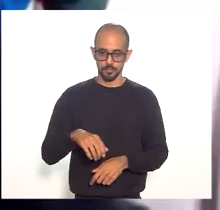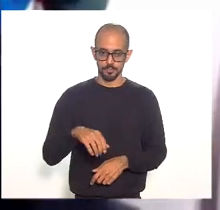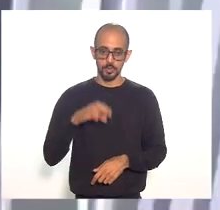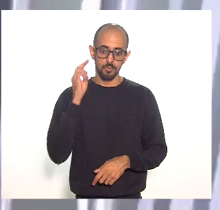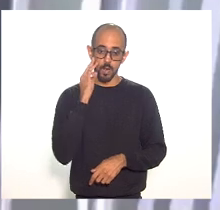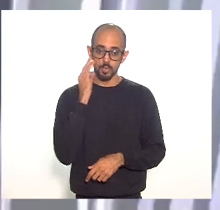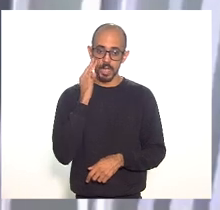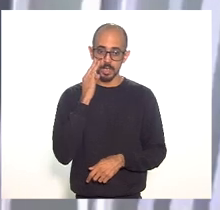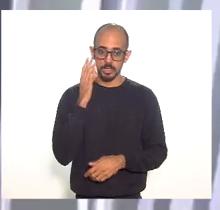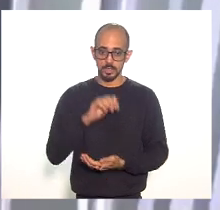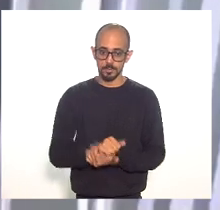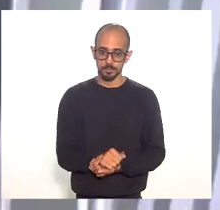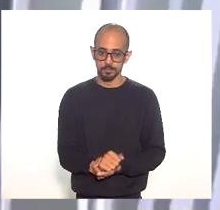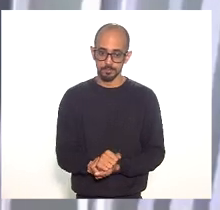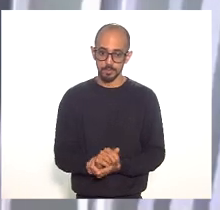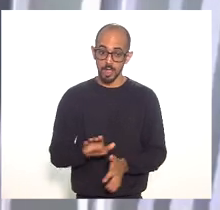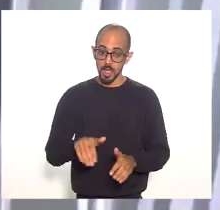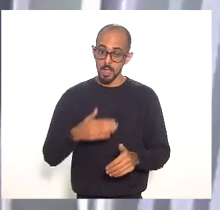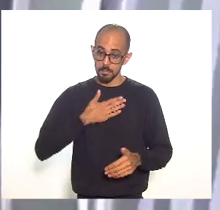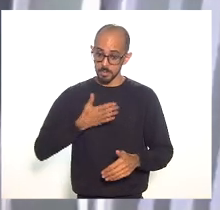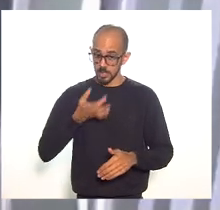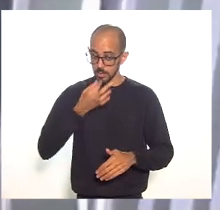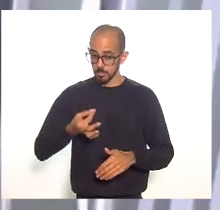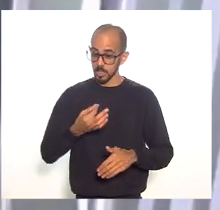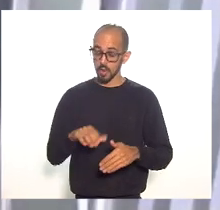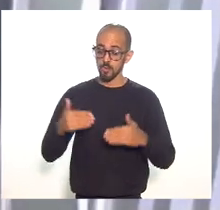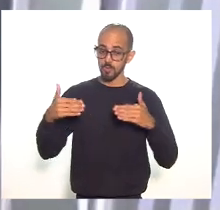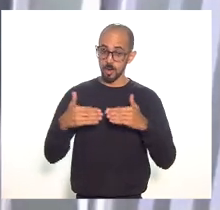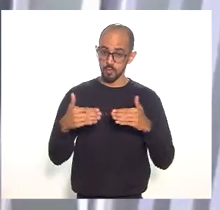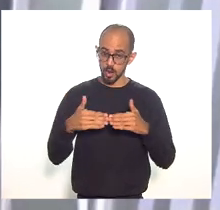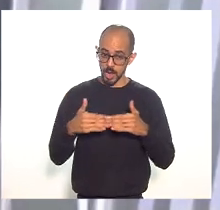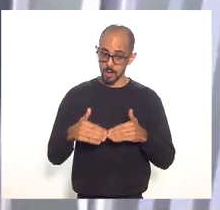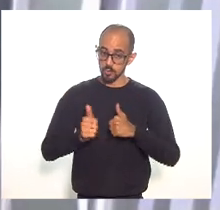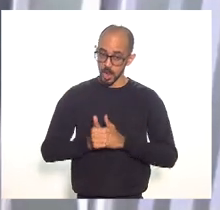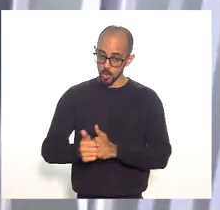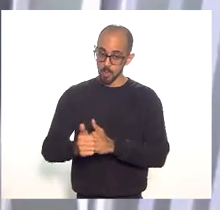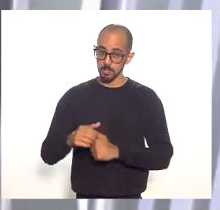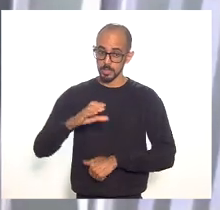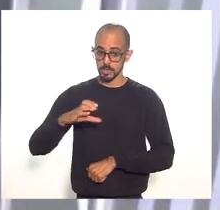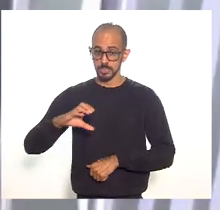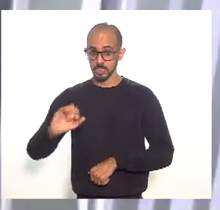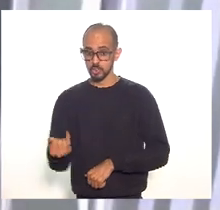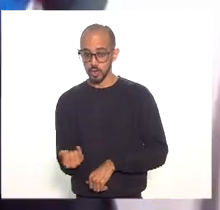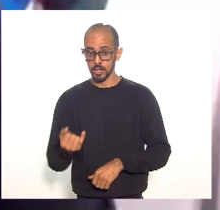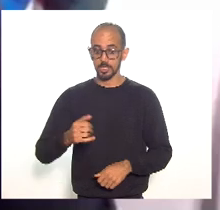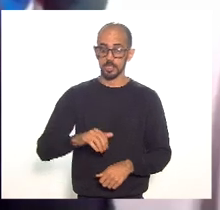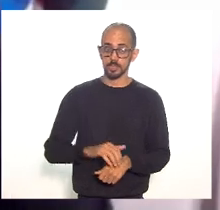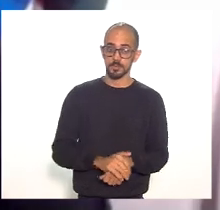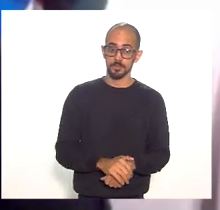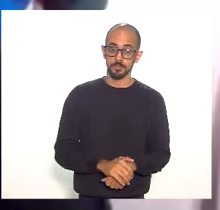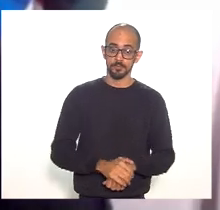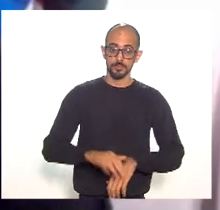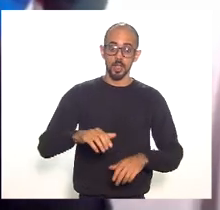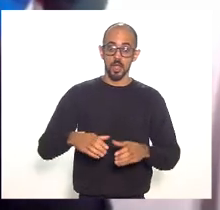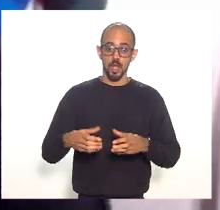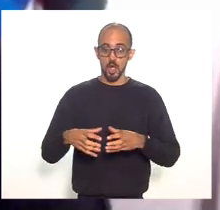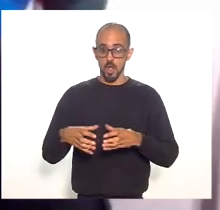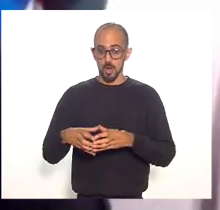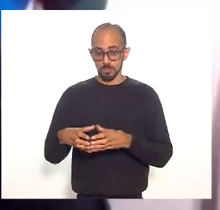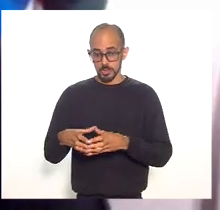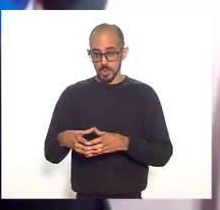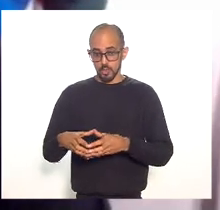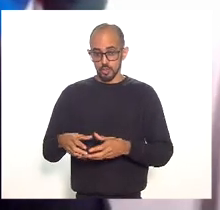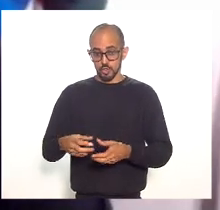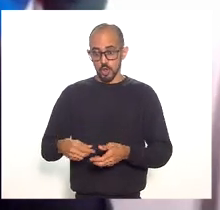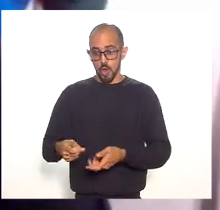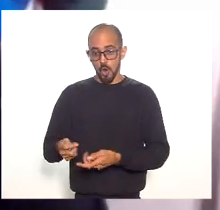Presidente Jair Bittencourt, o parecer é favorável, acompanhando a CCJ. Pela Comissão de Orçamento, presidente Márcio